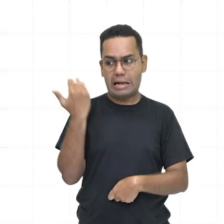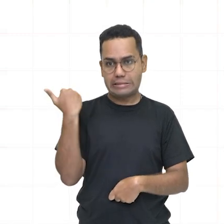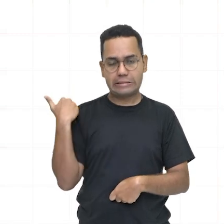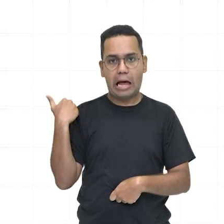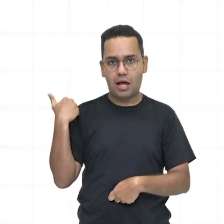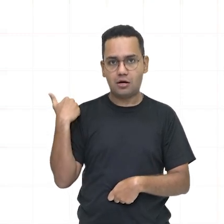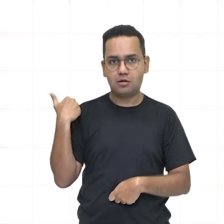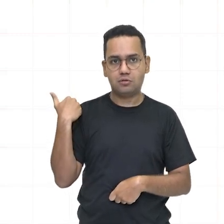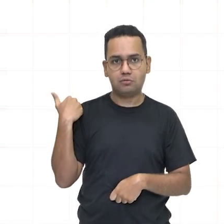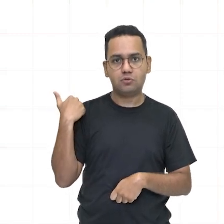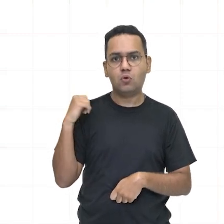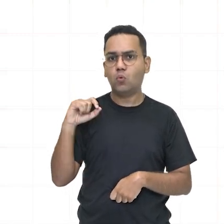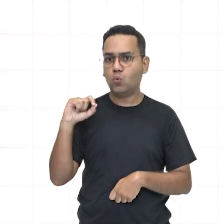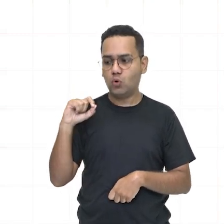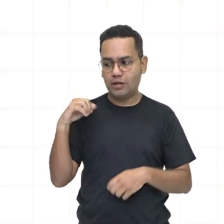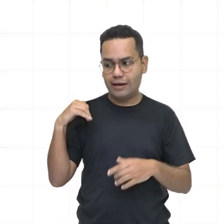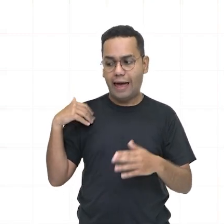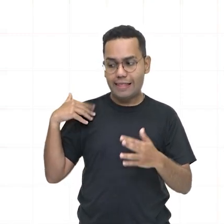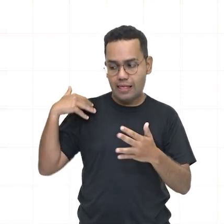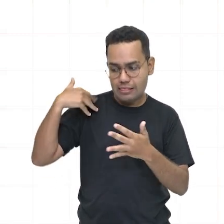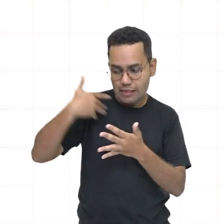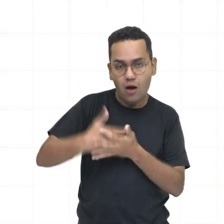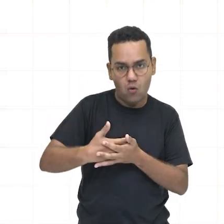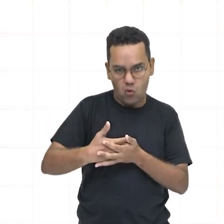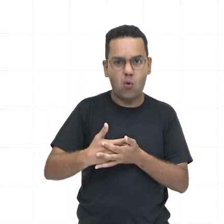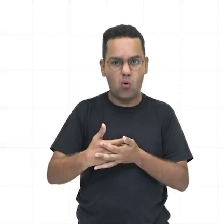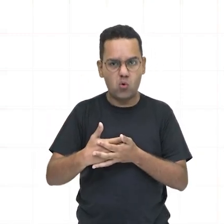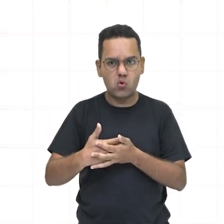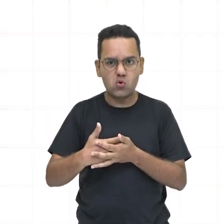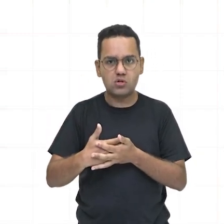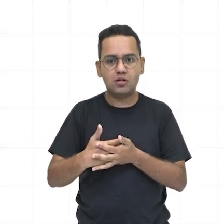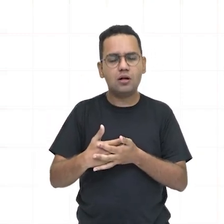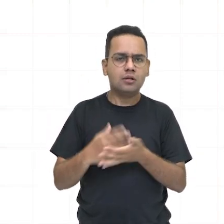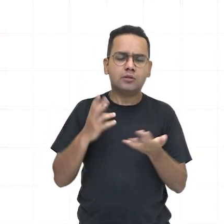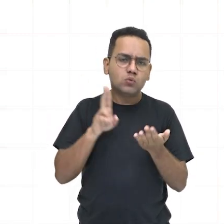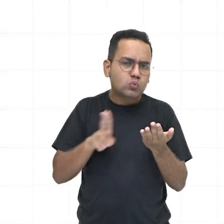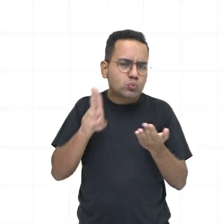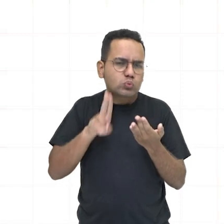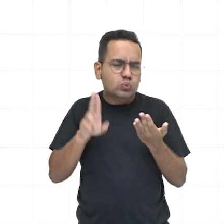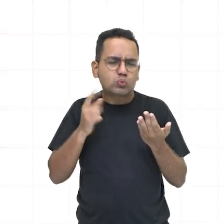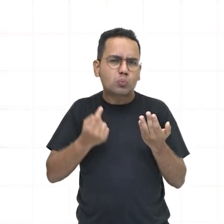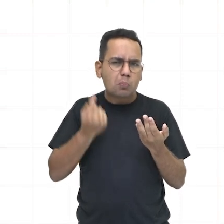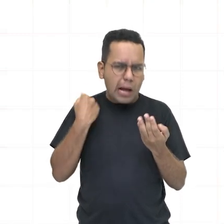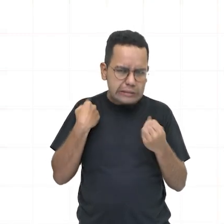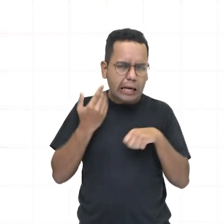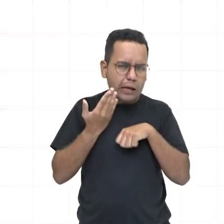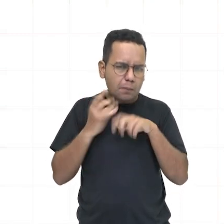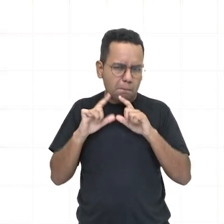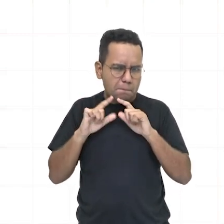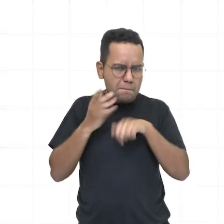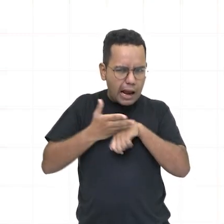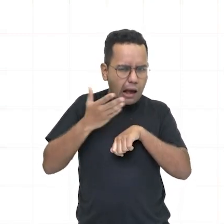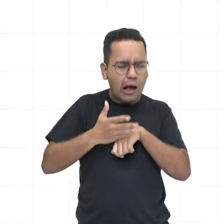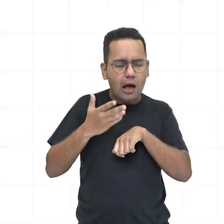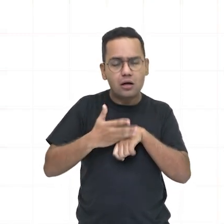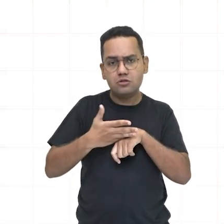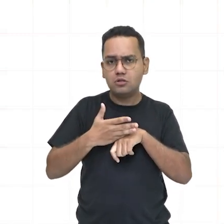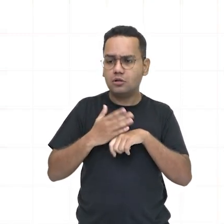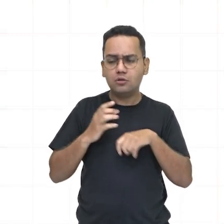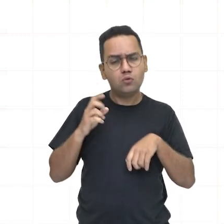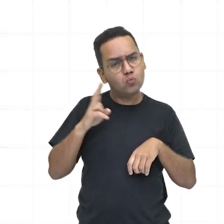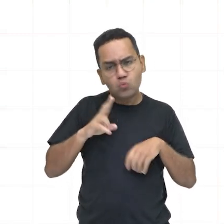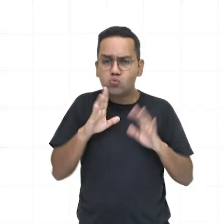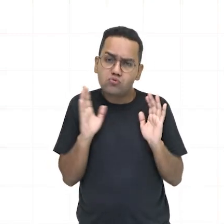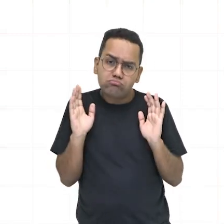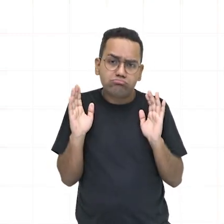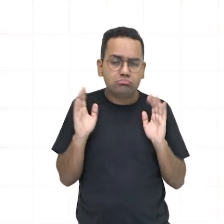ainda hoje alguns novos religiosos adeptos dessas religiões que eles cultuavam lá há milhares de anos, como eu